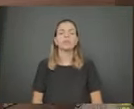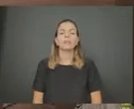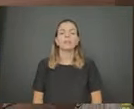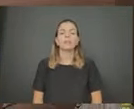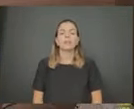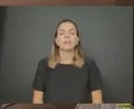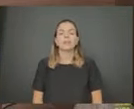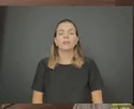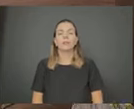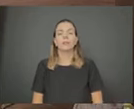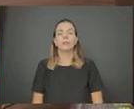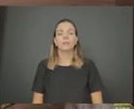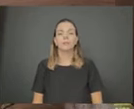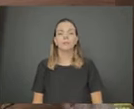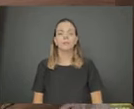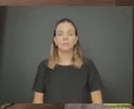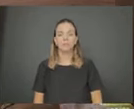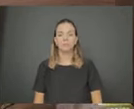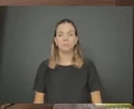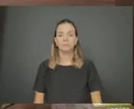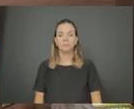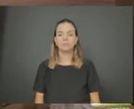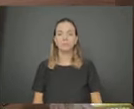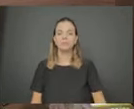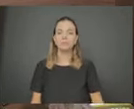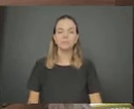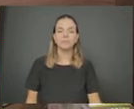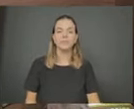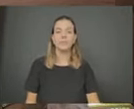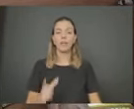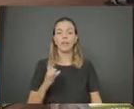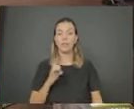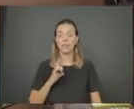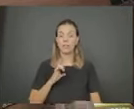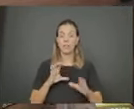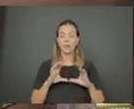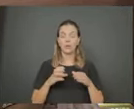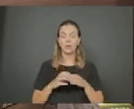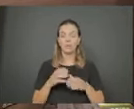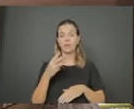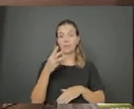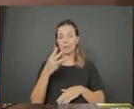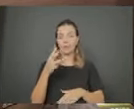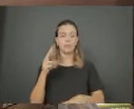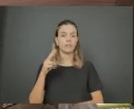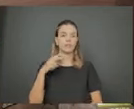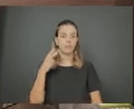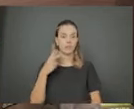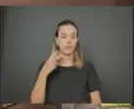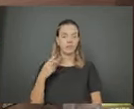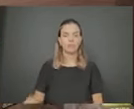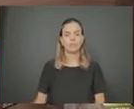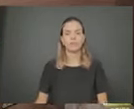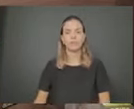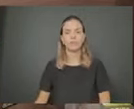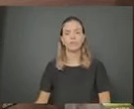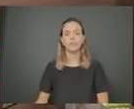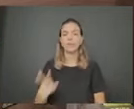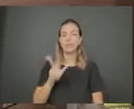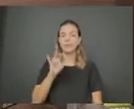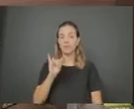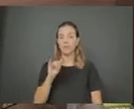faremos, Coronel, um bloco de três vereadores farão a sua pergunta ou